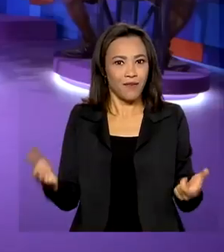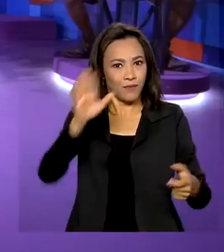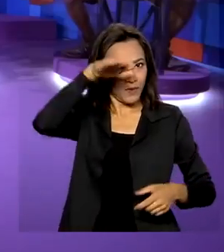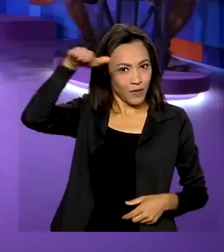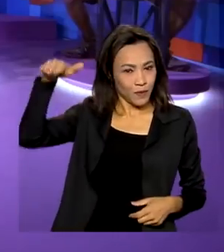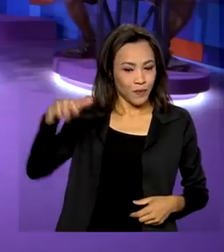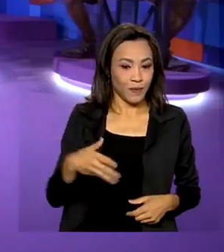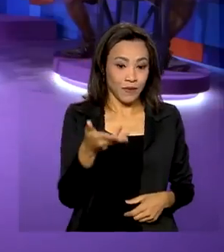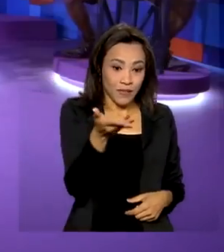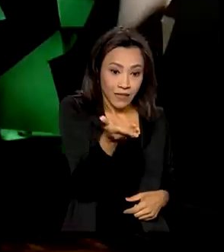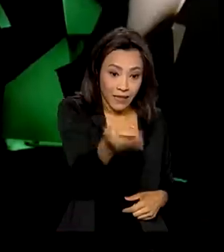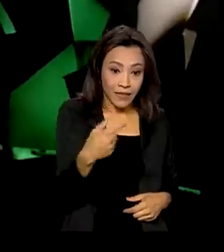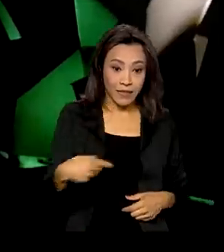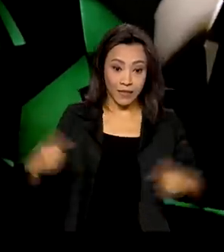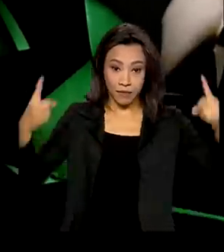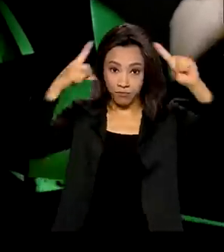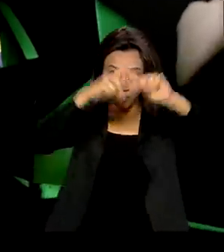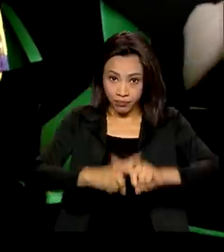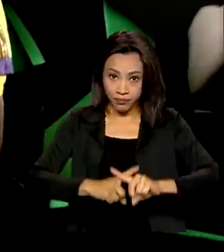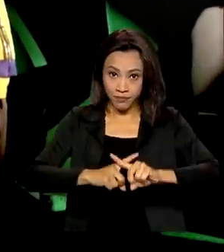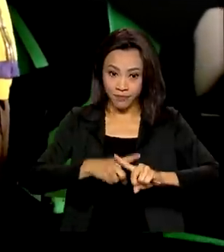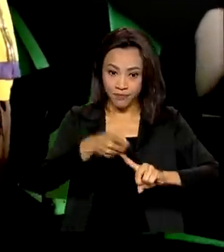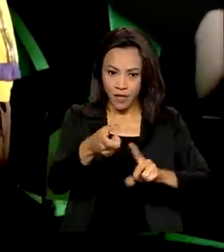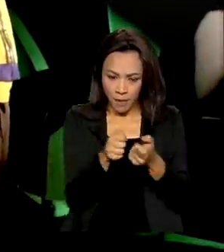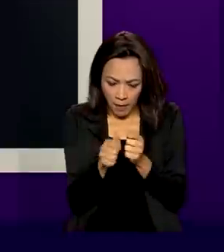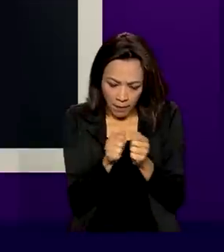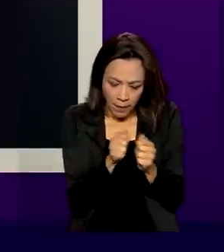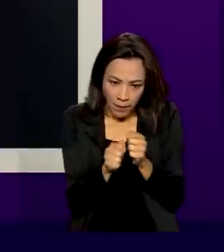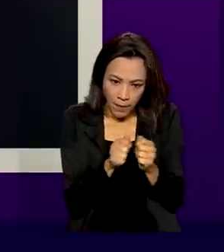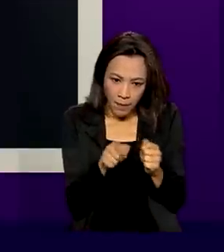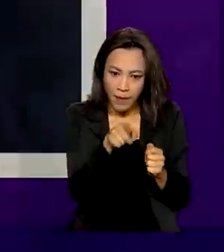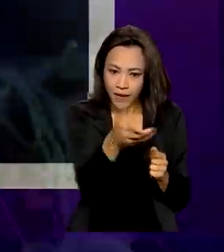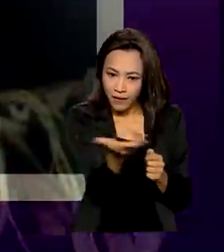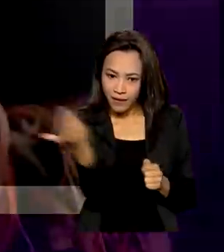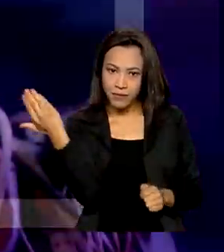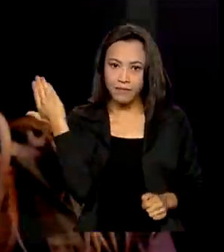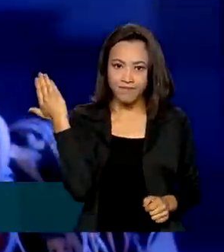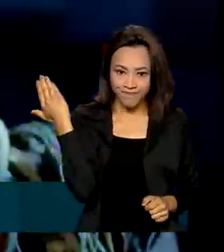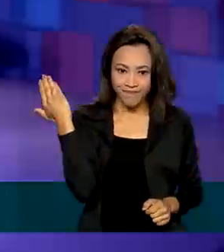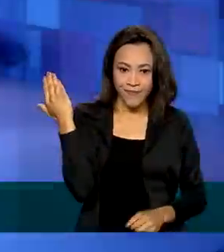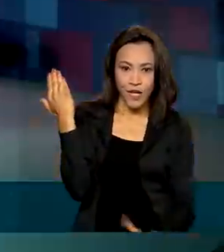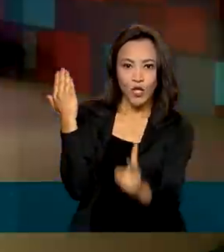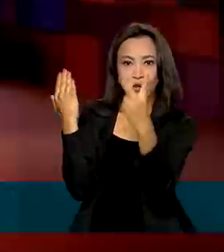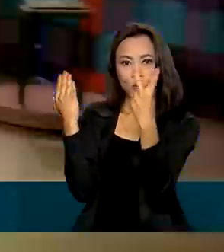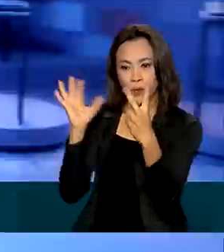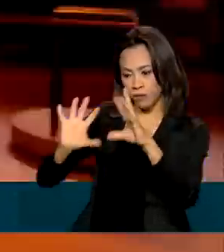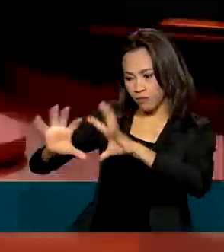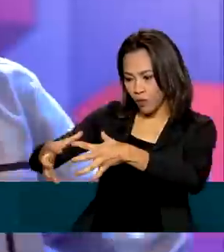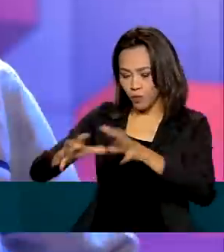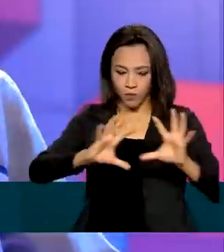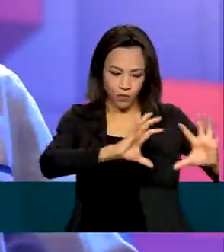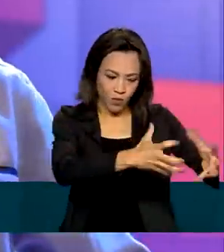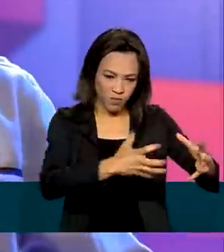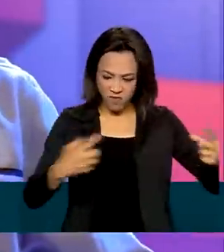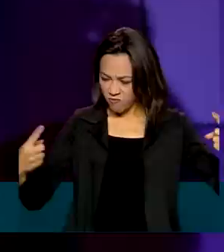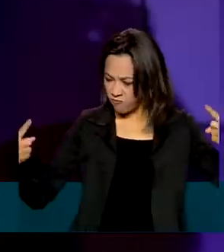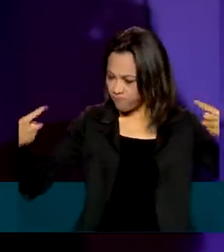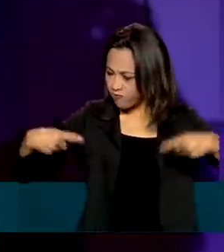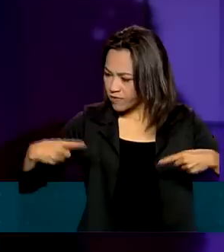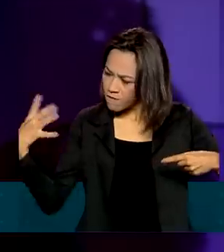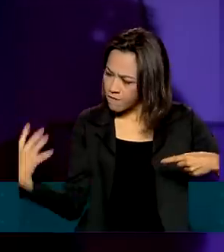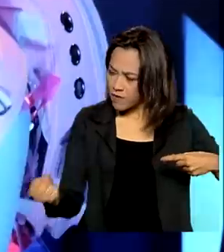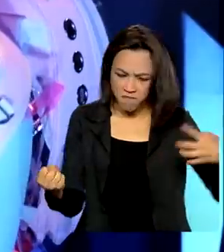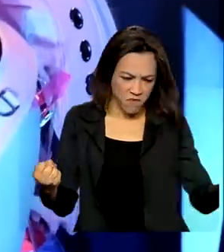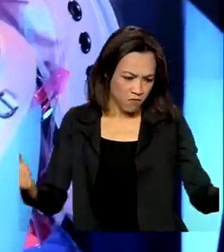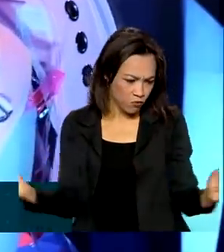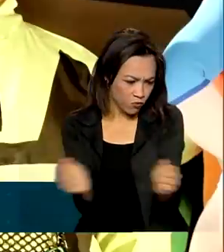de um jogo de vídeo game chamado invasores que dá nome à série duas equipes rivais precisam se unir